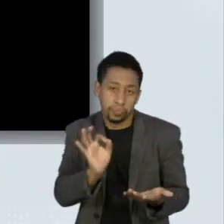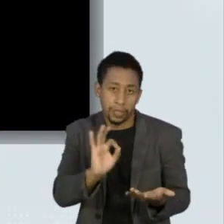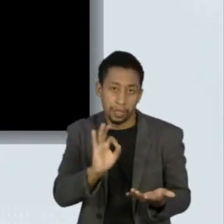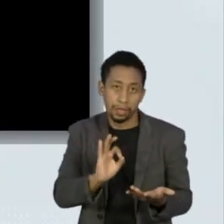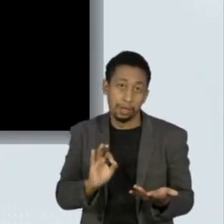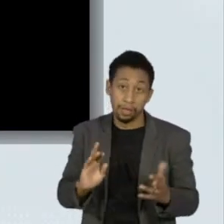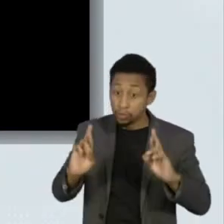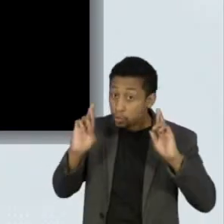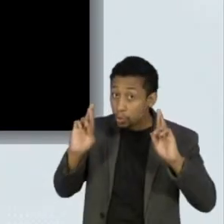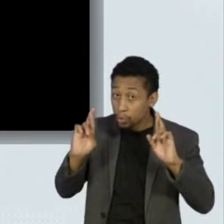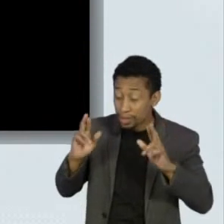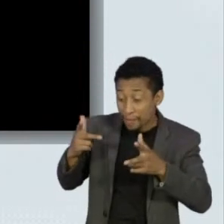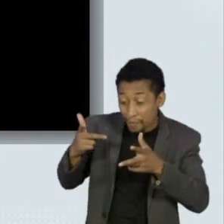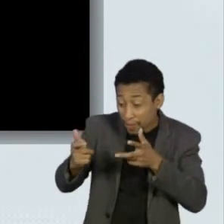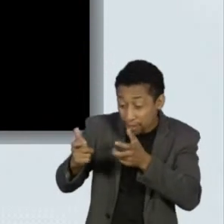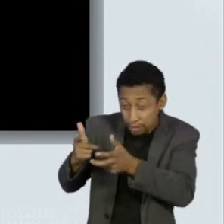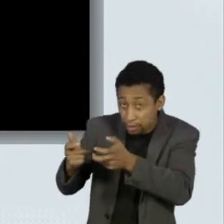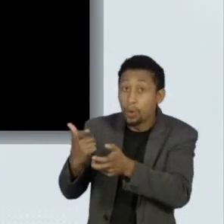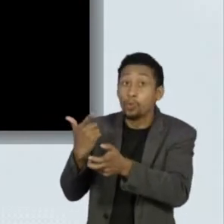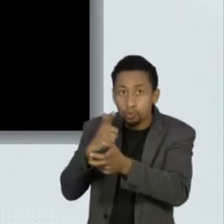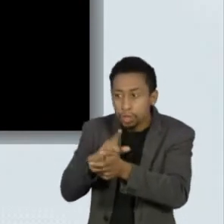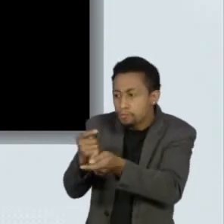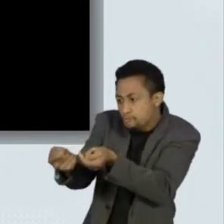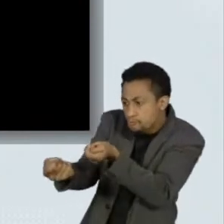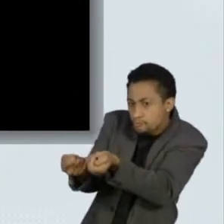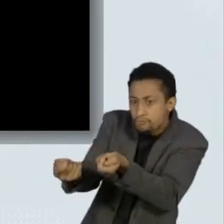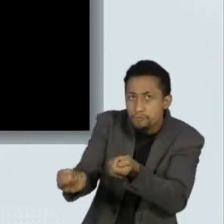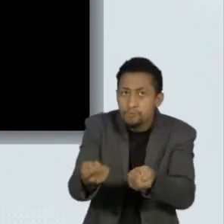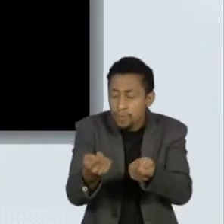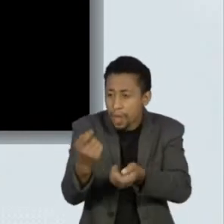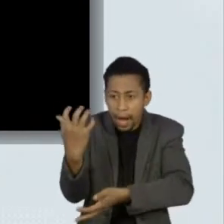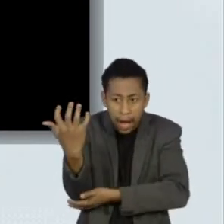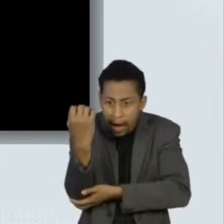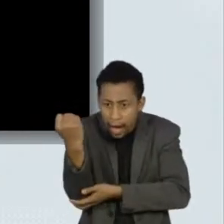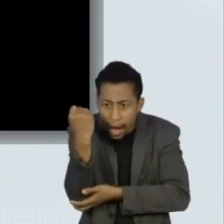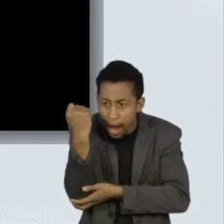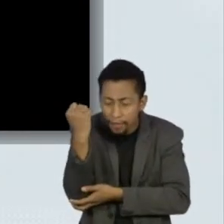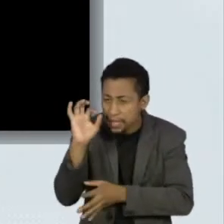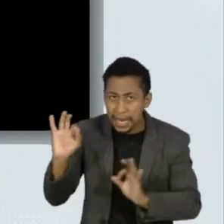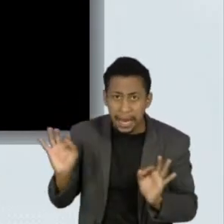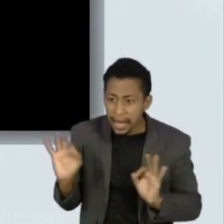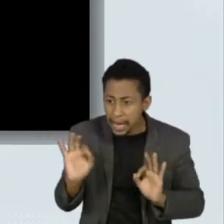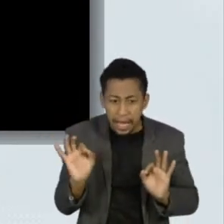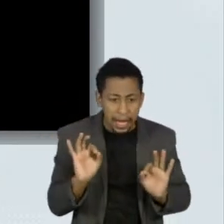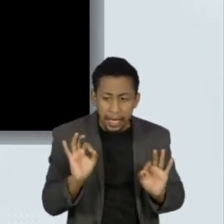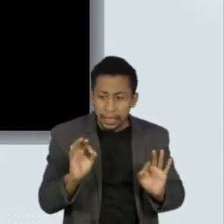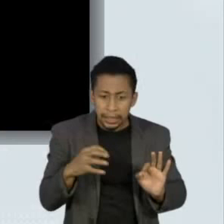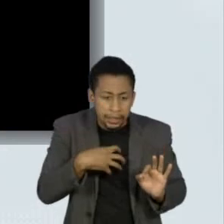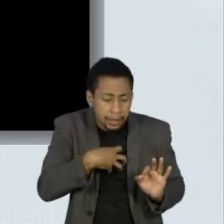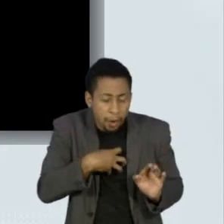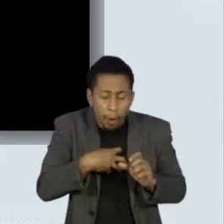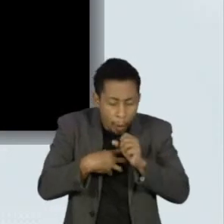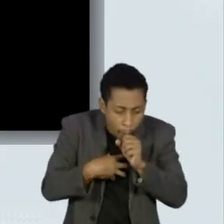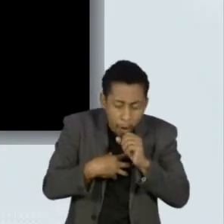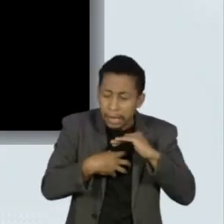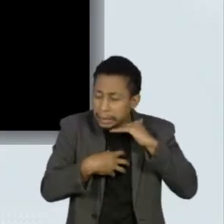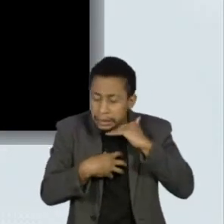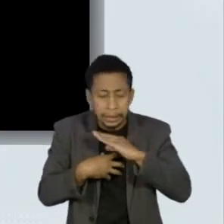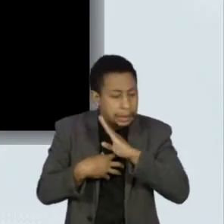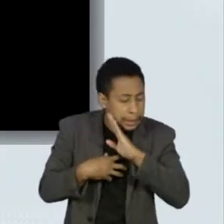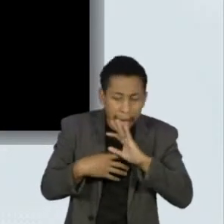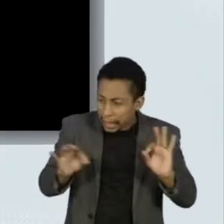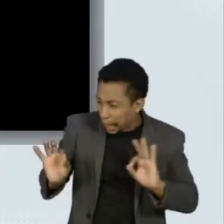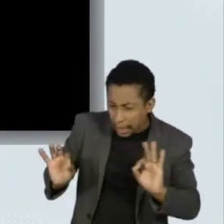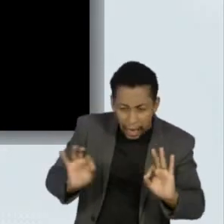espera da vacina. Se a vacina conseguir esse efeito, a gente estaria muito bem sucedido. Então, o que precisa fazer o